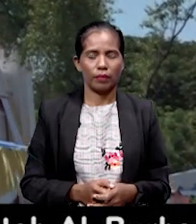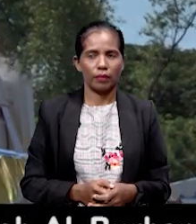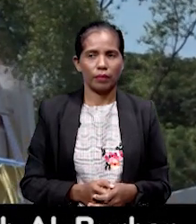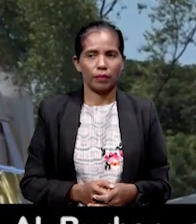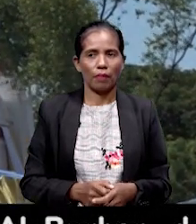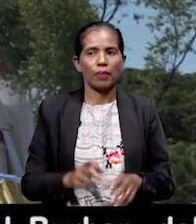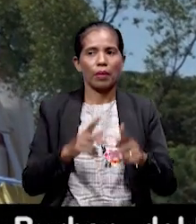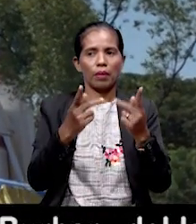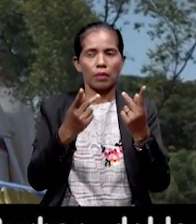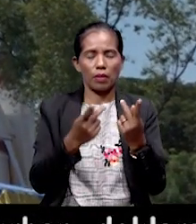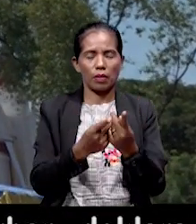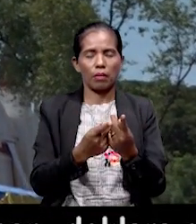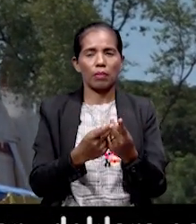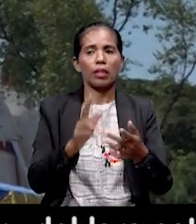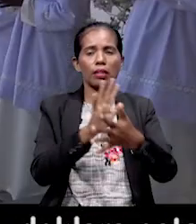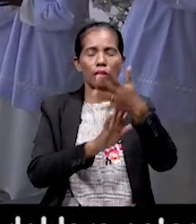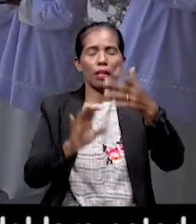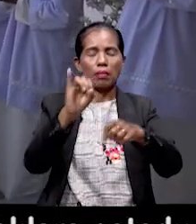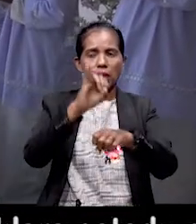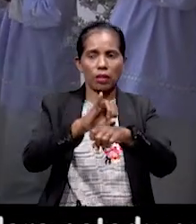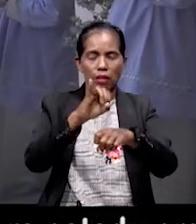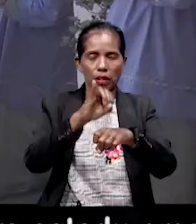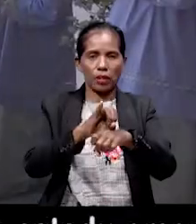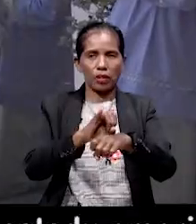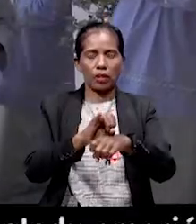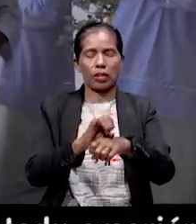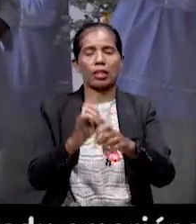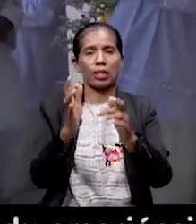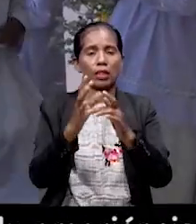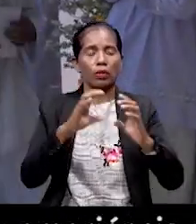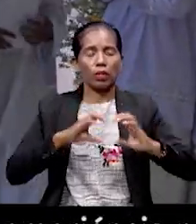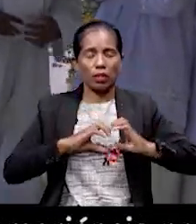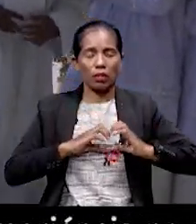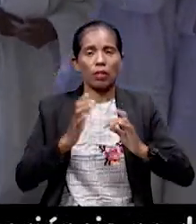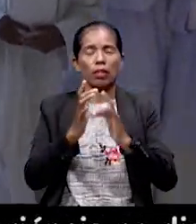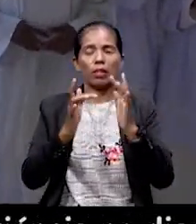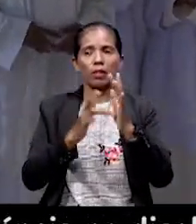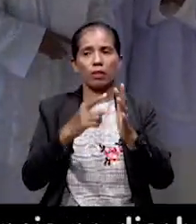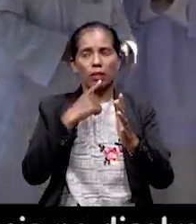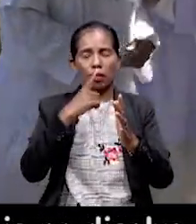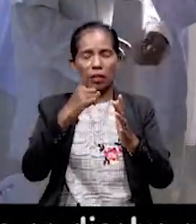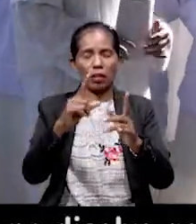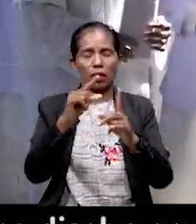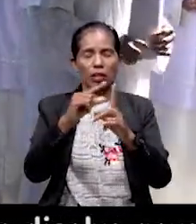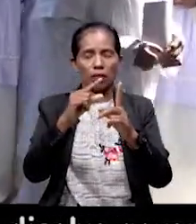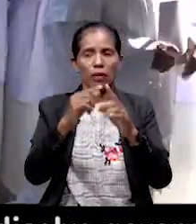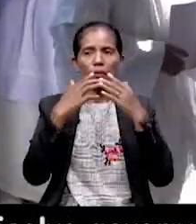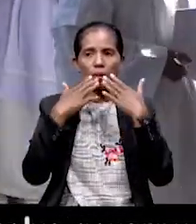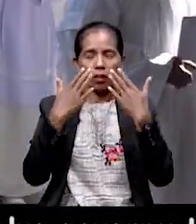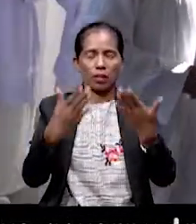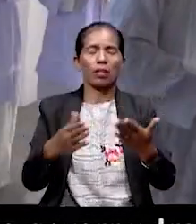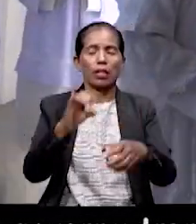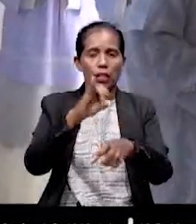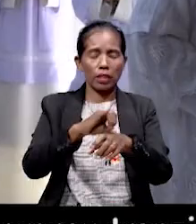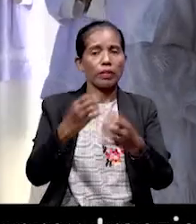Comissão organizadora da inauguração Igreja Sagrado Coração de Jesus Becora e anilha foi um agradecimento antes missa remata